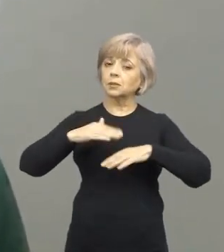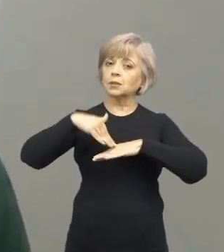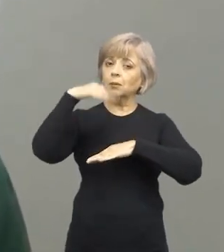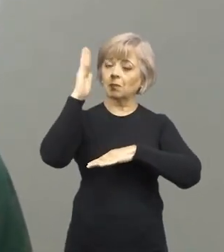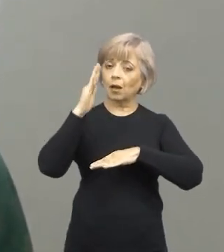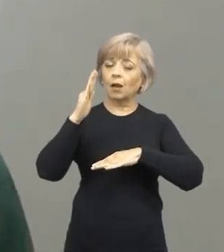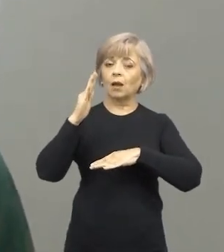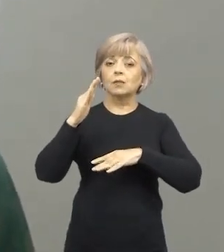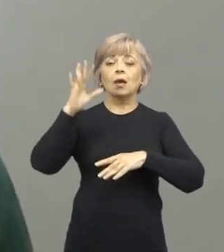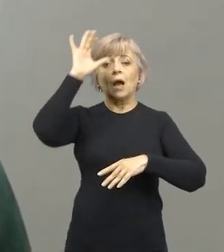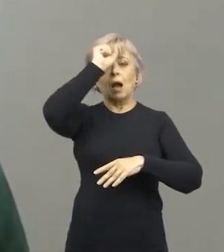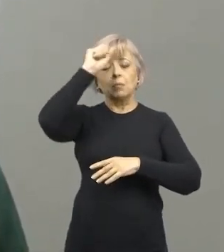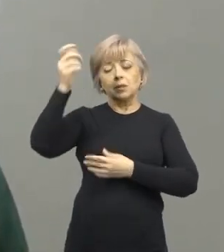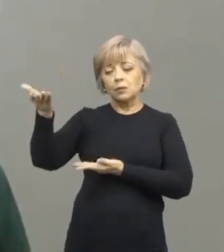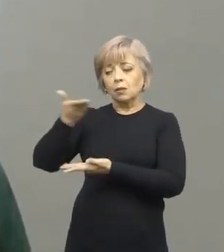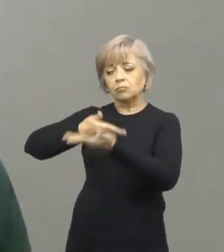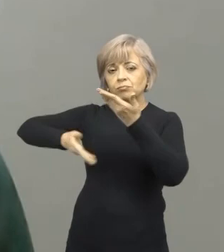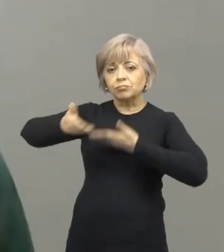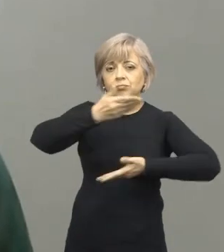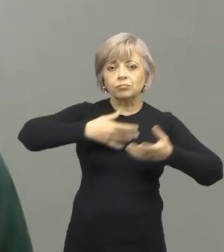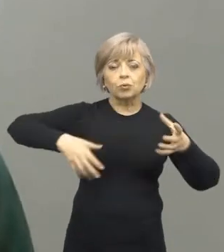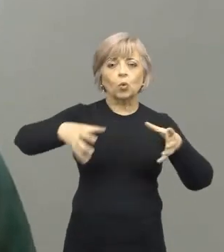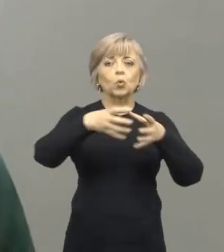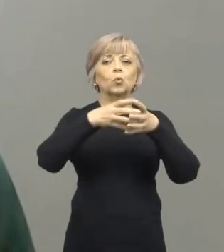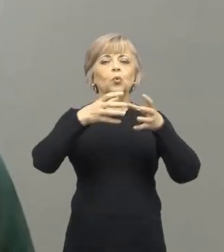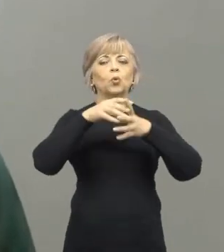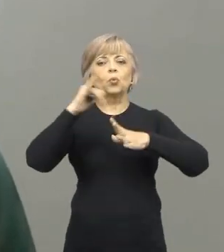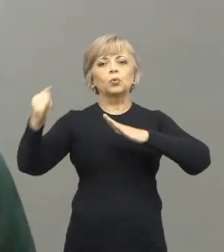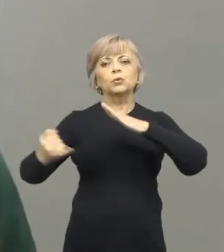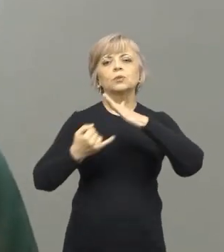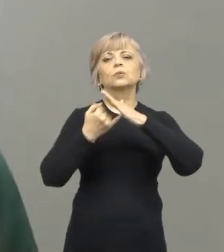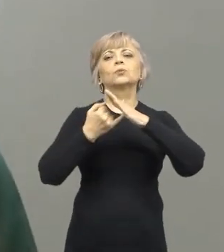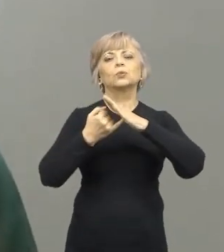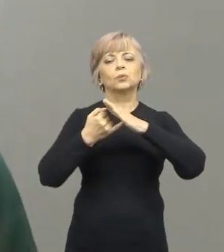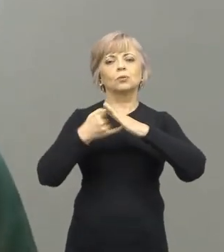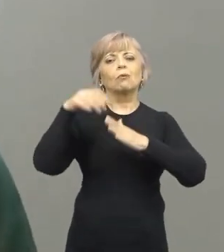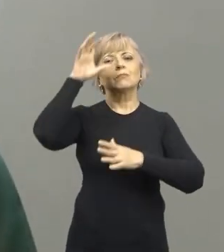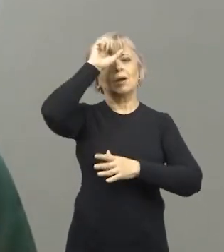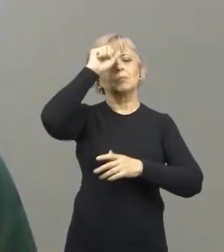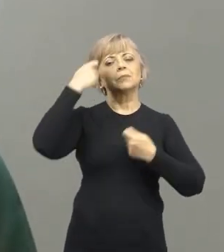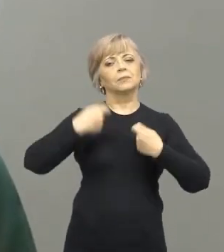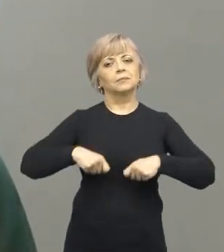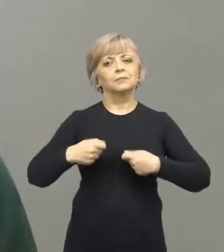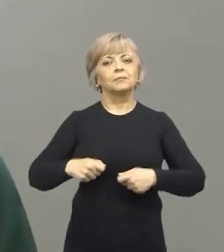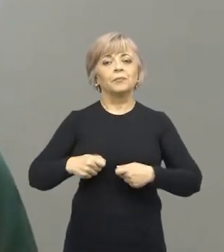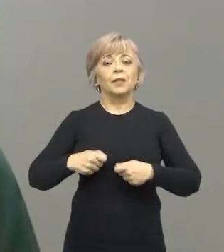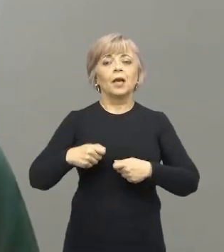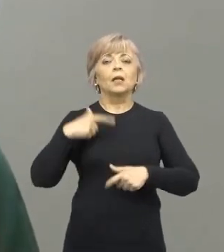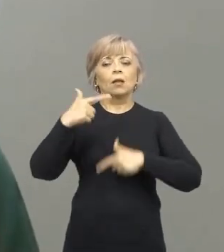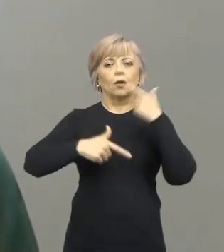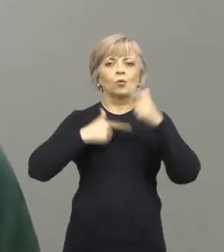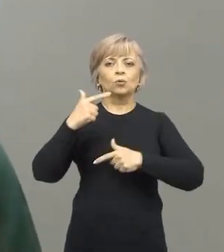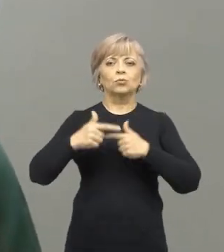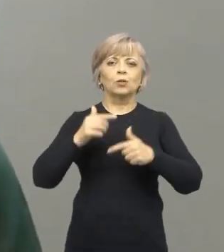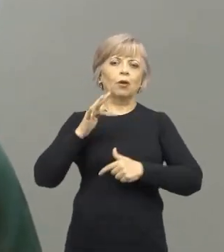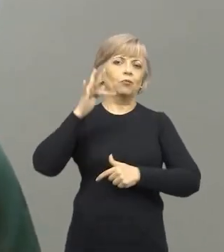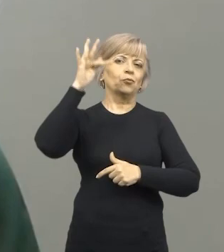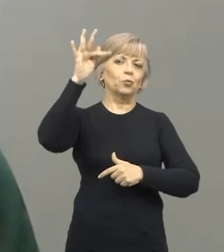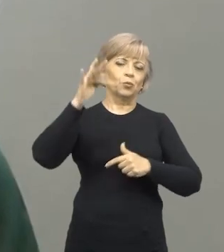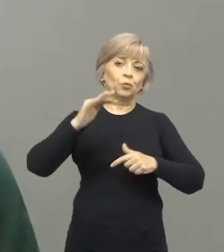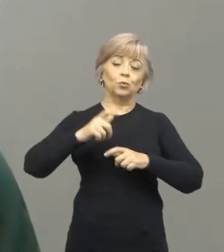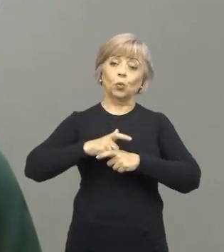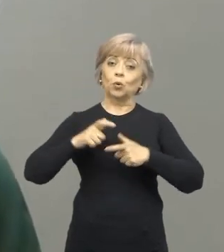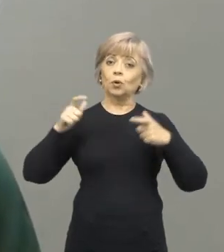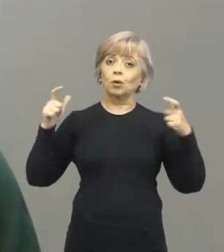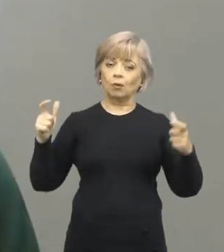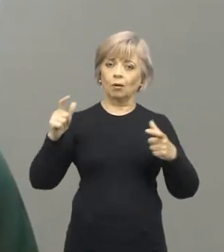aprender conjuntamente como classe, como instituição, e temos um trabalho muito grande à frente. Espero que o GAESP, com a